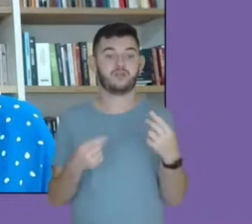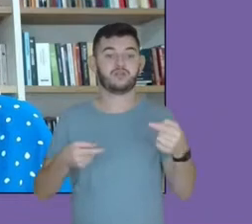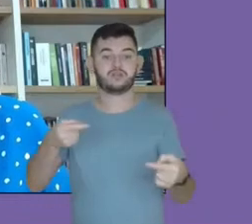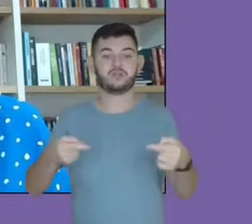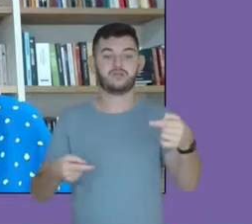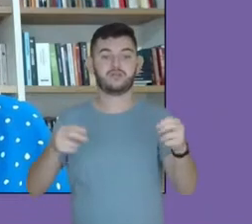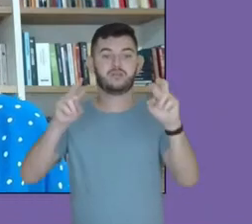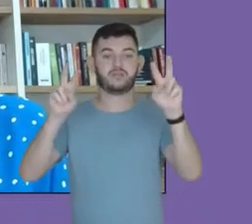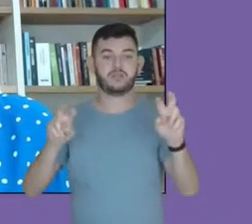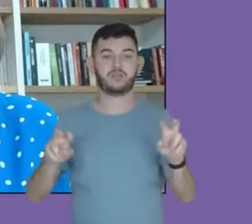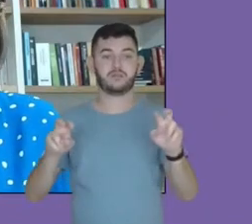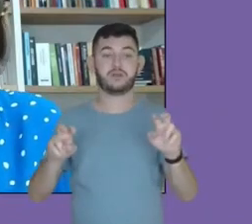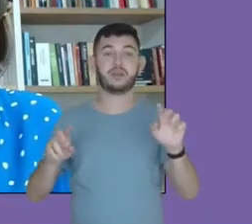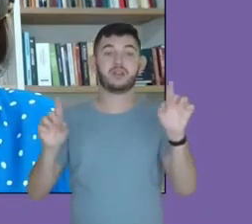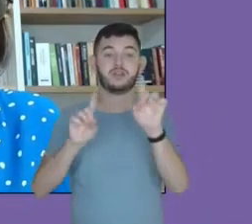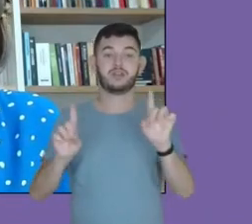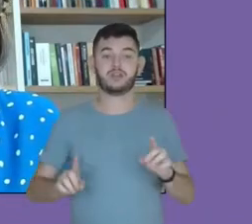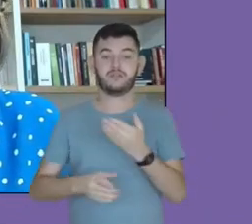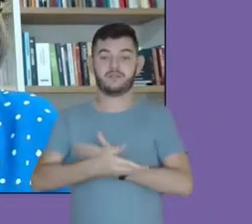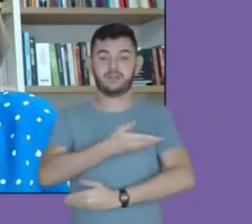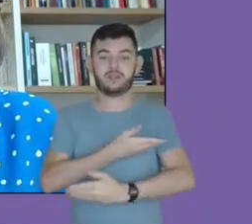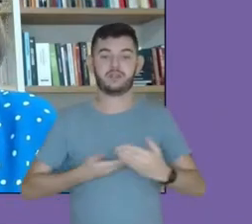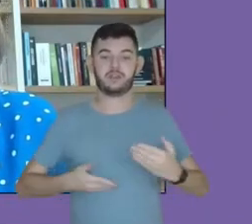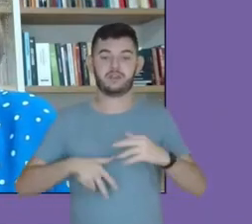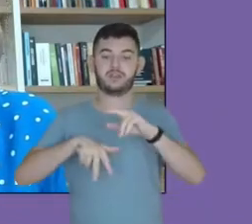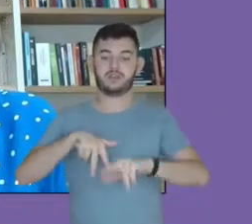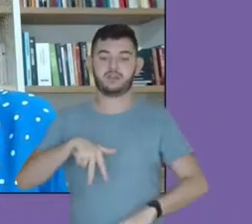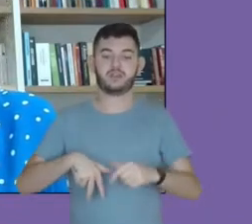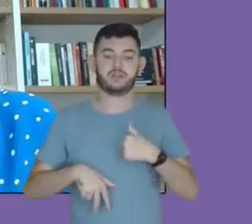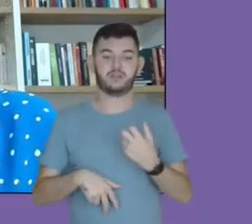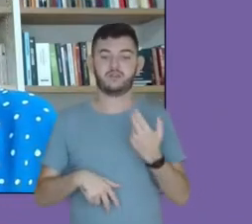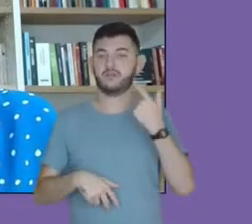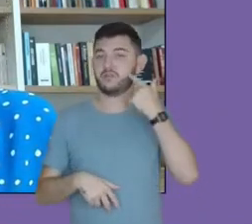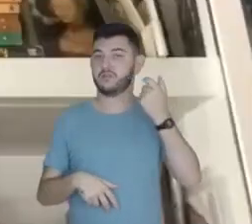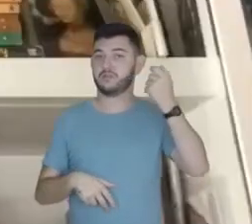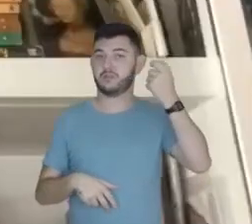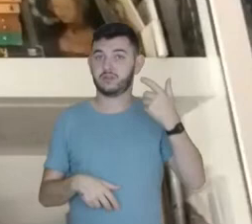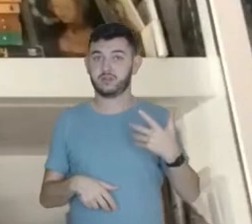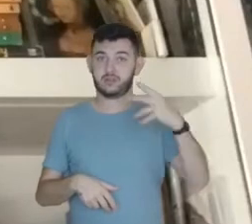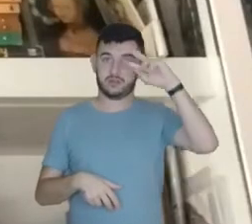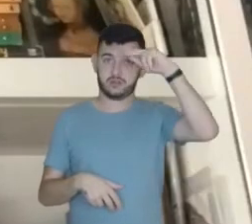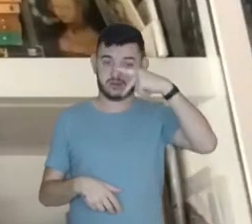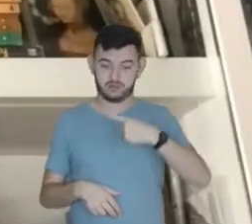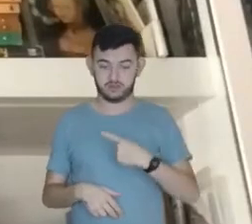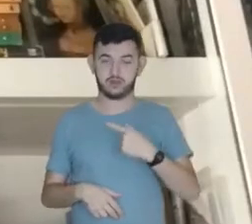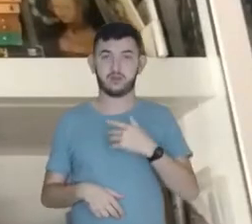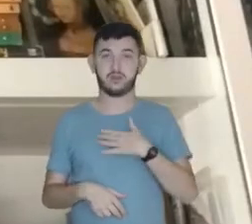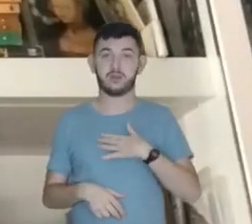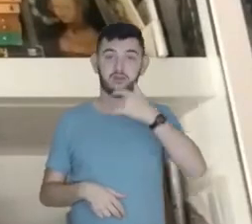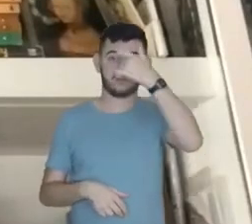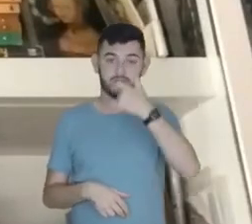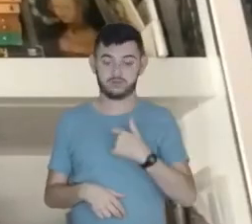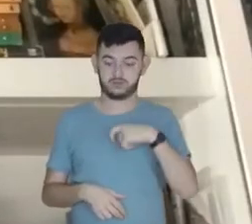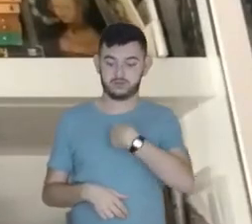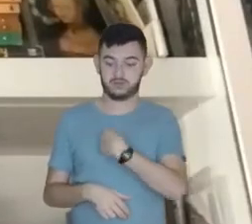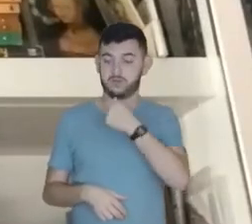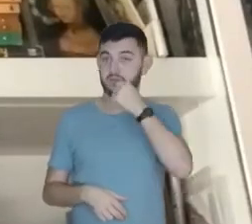gênero. Eu vou fazer aqui a minha autodescrição. Eu sou uma mulher branca, tenho